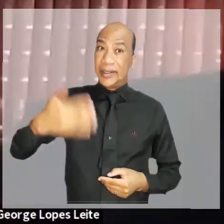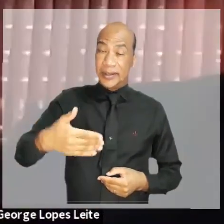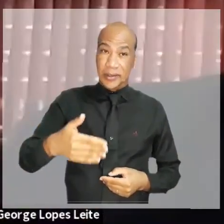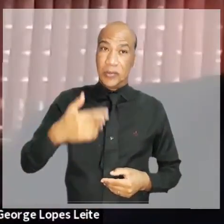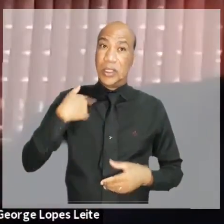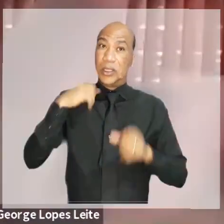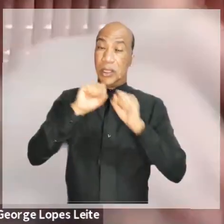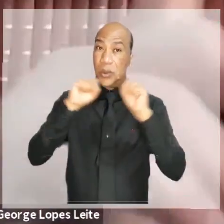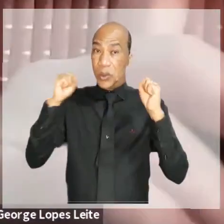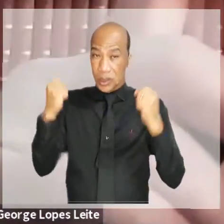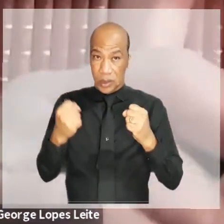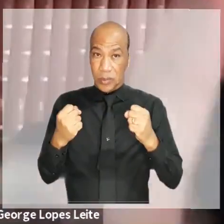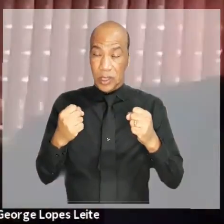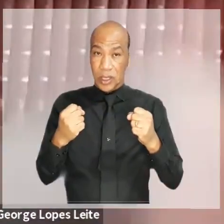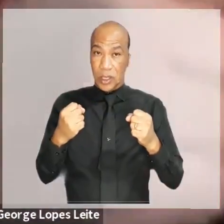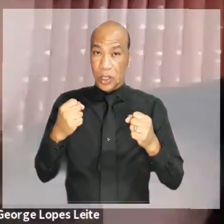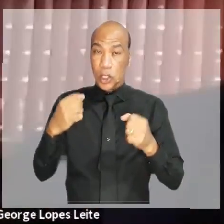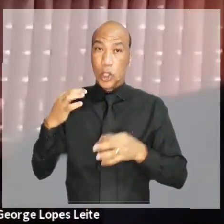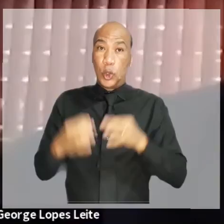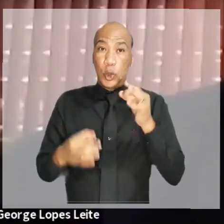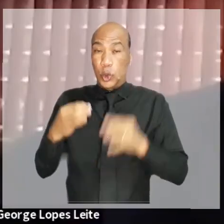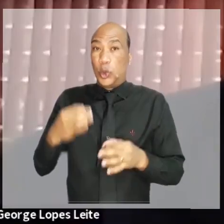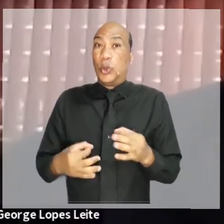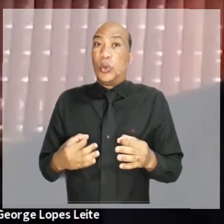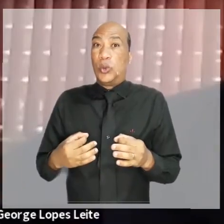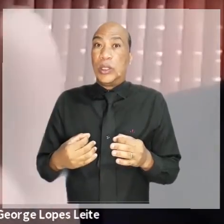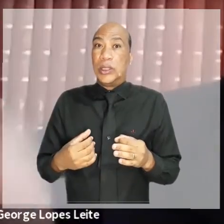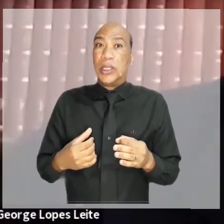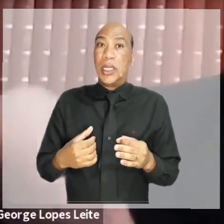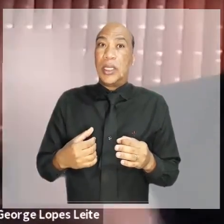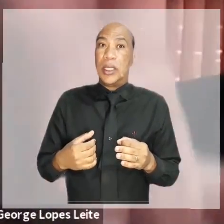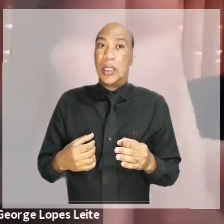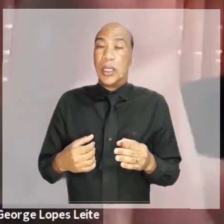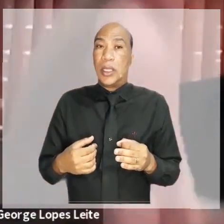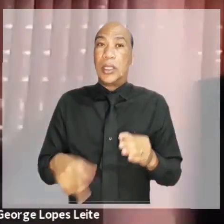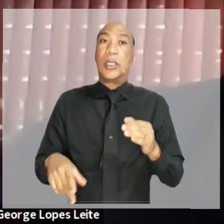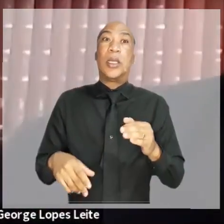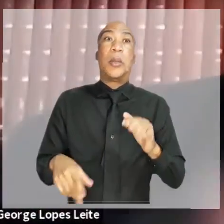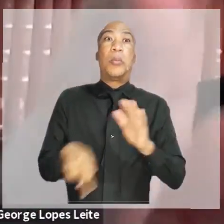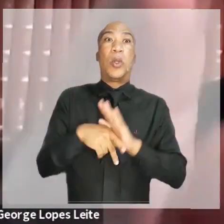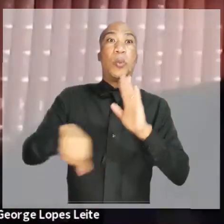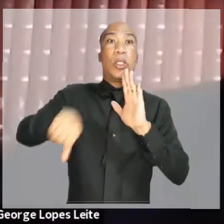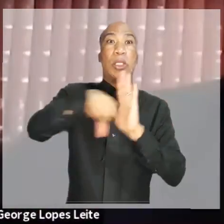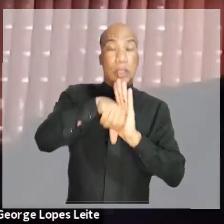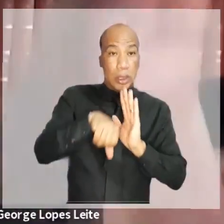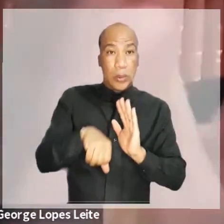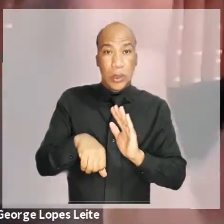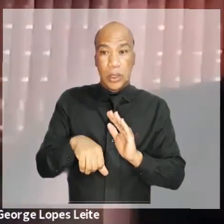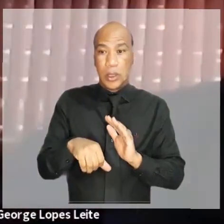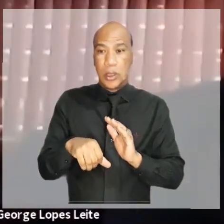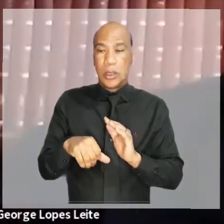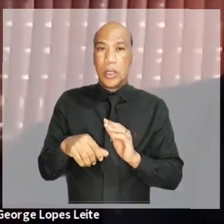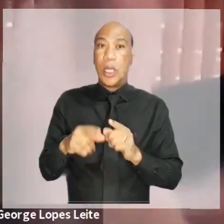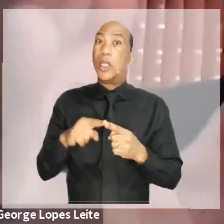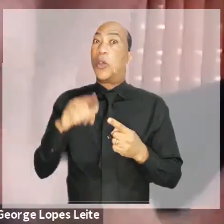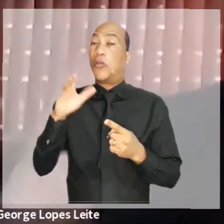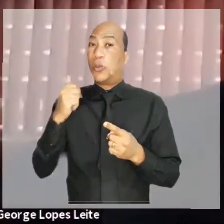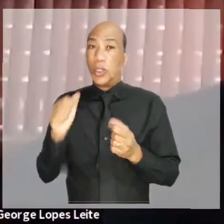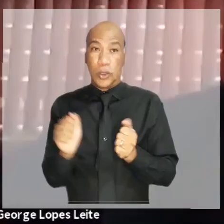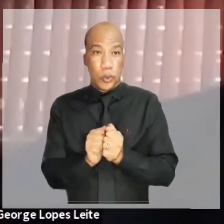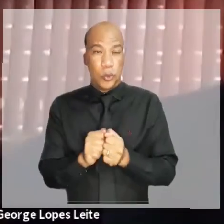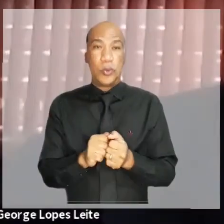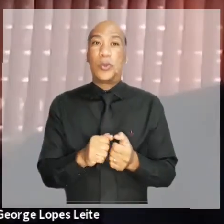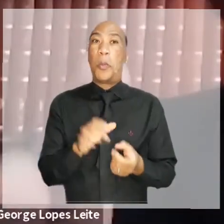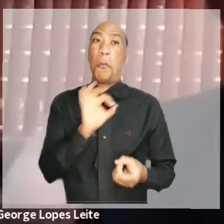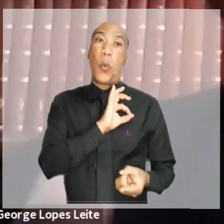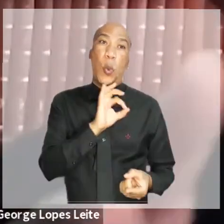o policial militar, o policial civil, porque somos todos instrumentos da realização da